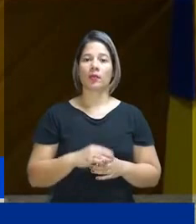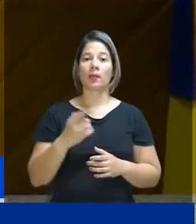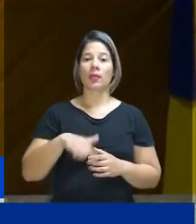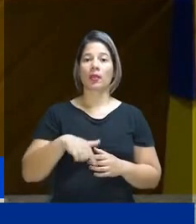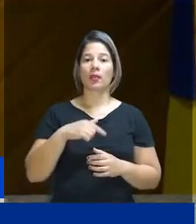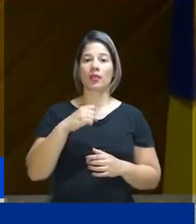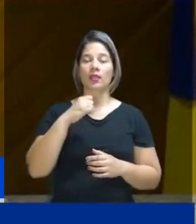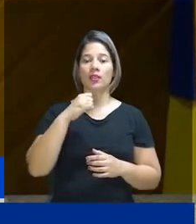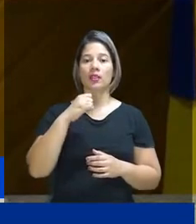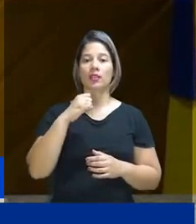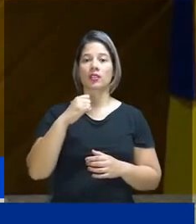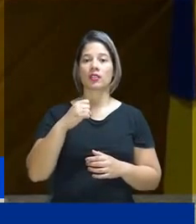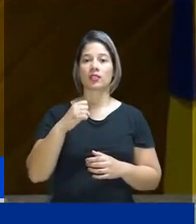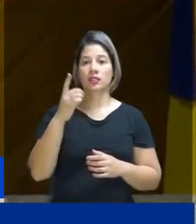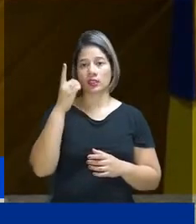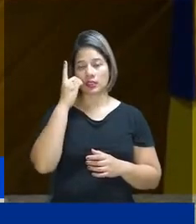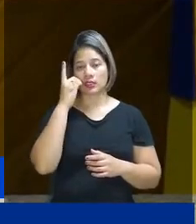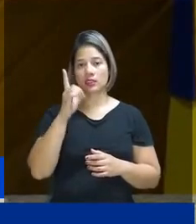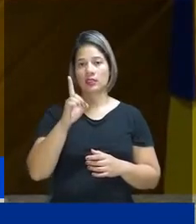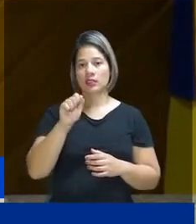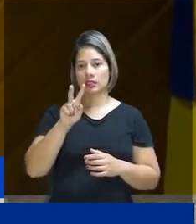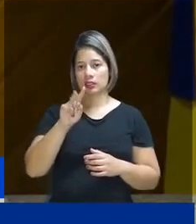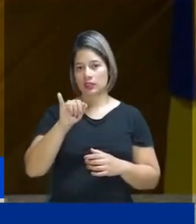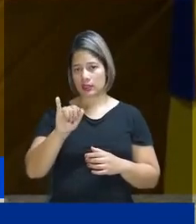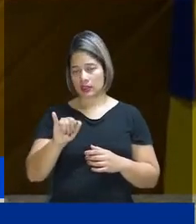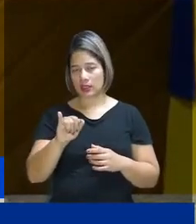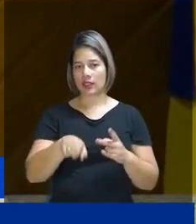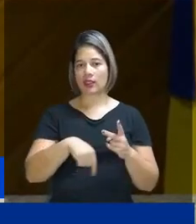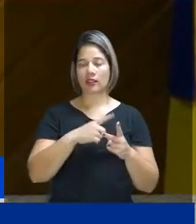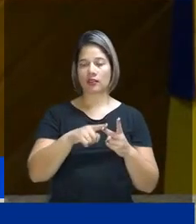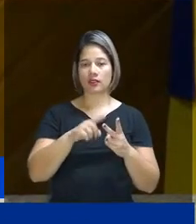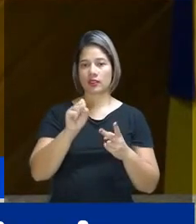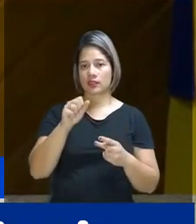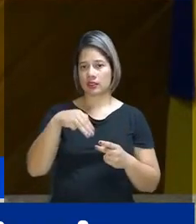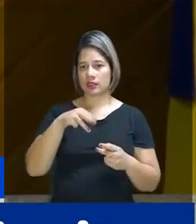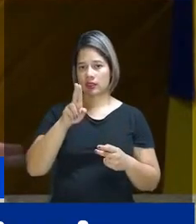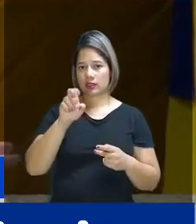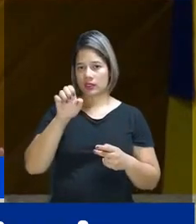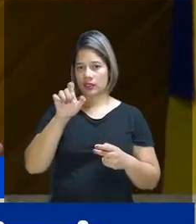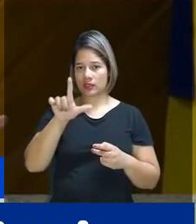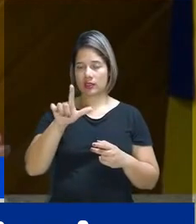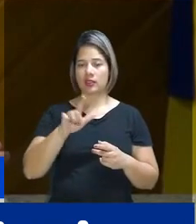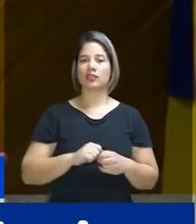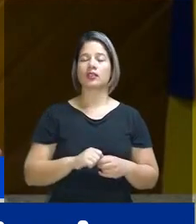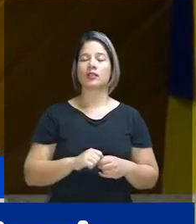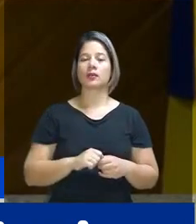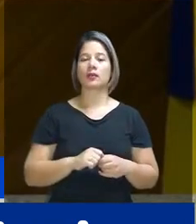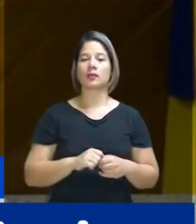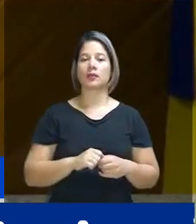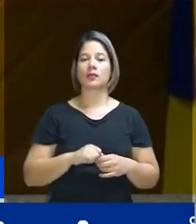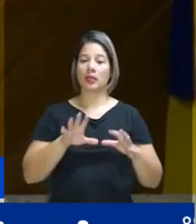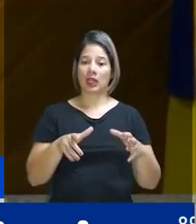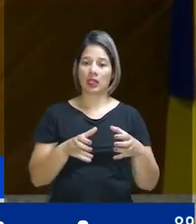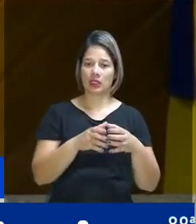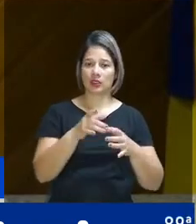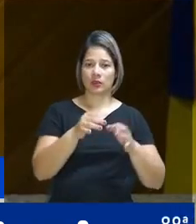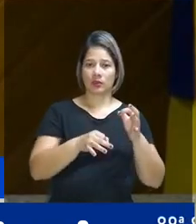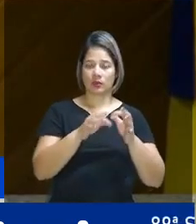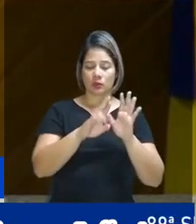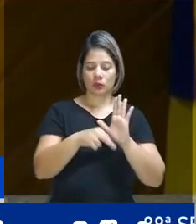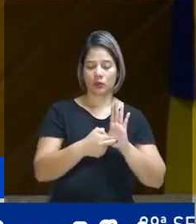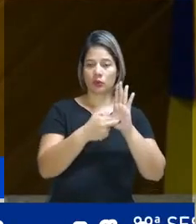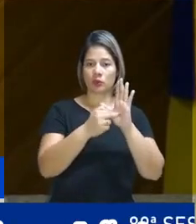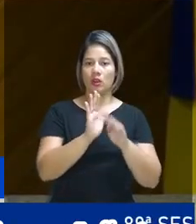Samuel Alcolumbre Tobelém e Fabrício Benevide dos Santos. Comporão a turma com relator os juízes Carlos